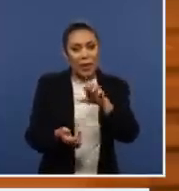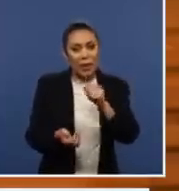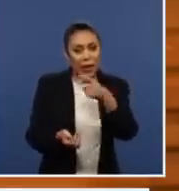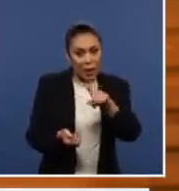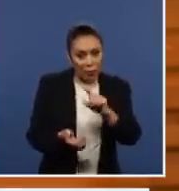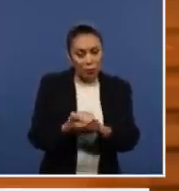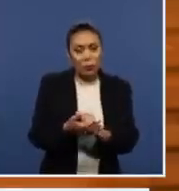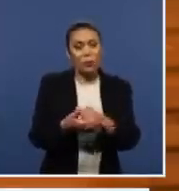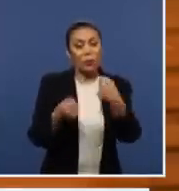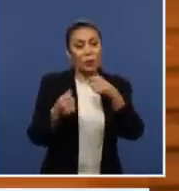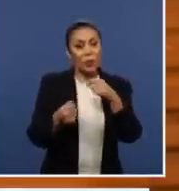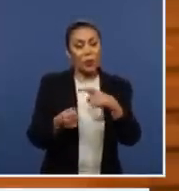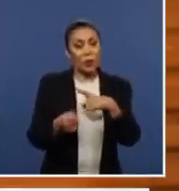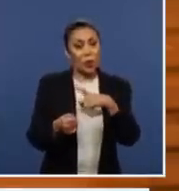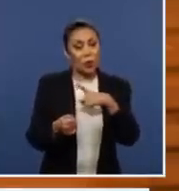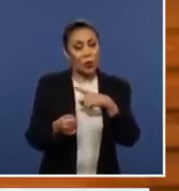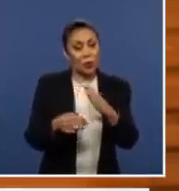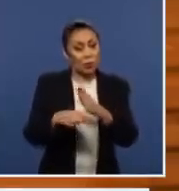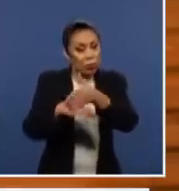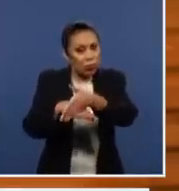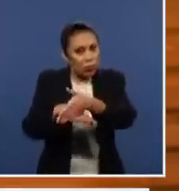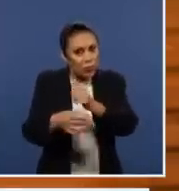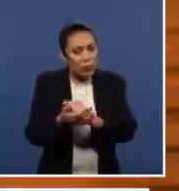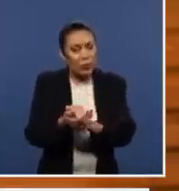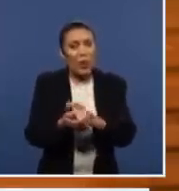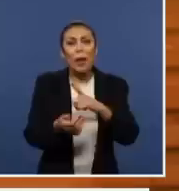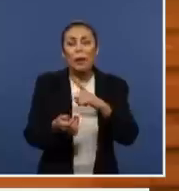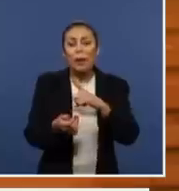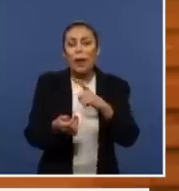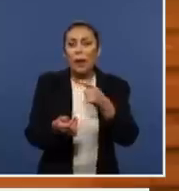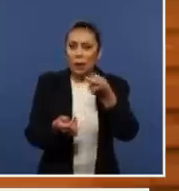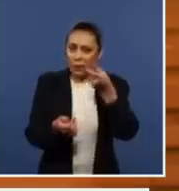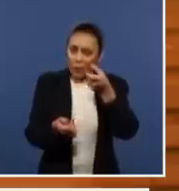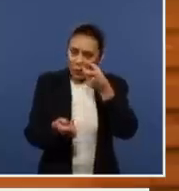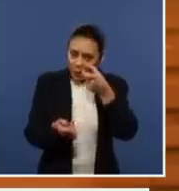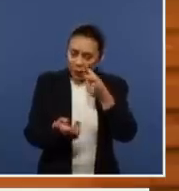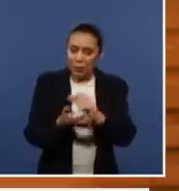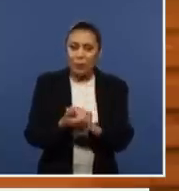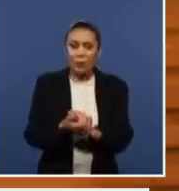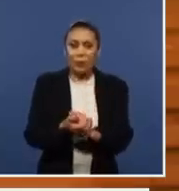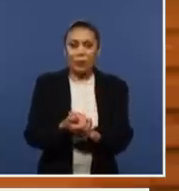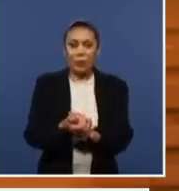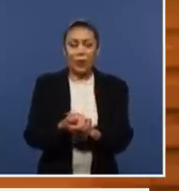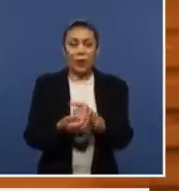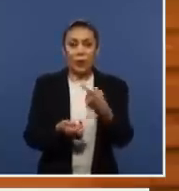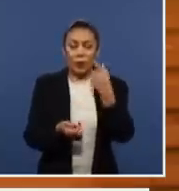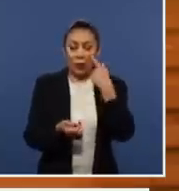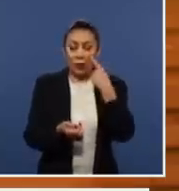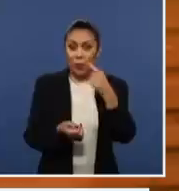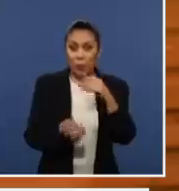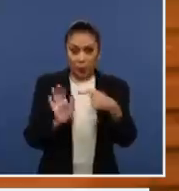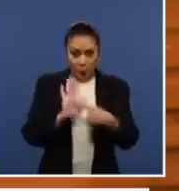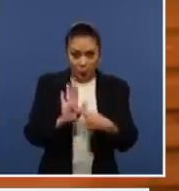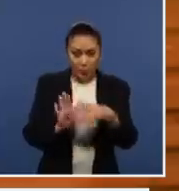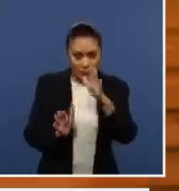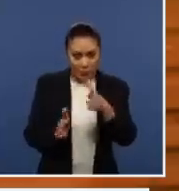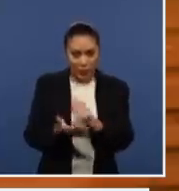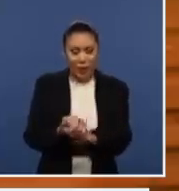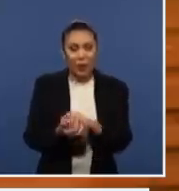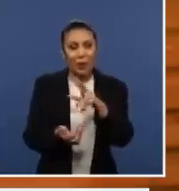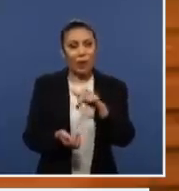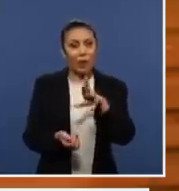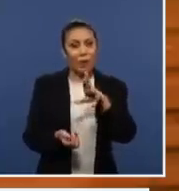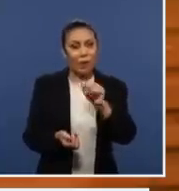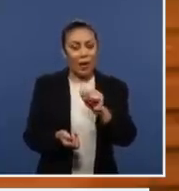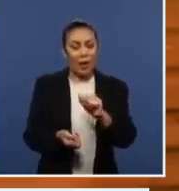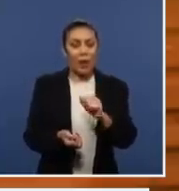de jornalismo lá da TV Cultura, no episódio. Nós temos aí, vamos, pode, ó, tamo, é, já vamos colocar já já, a Vera